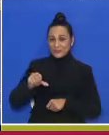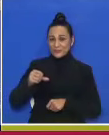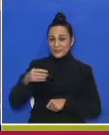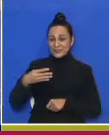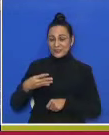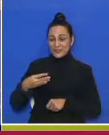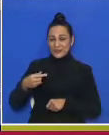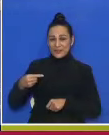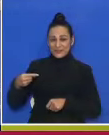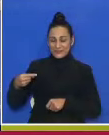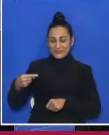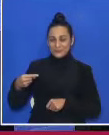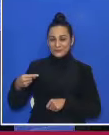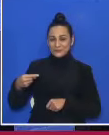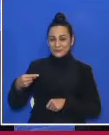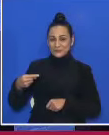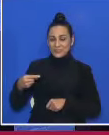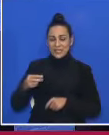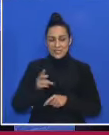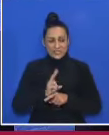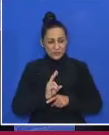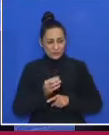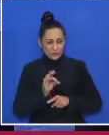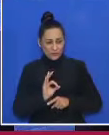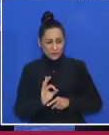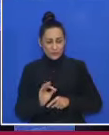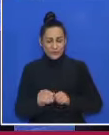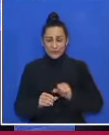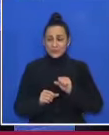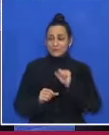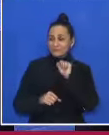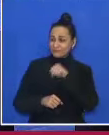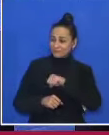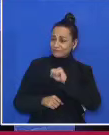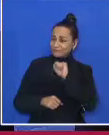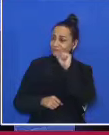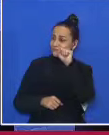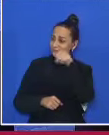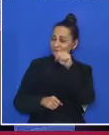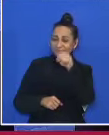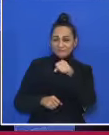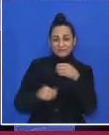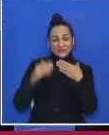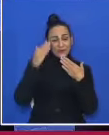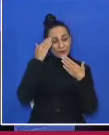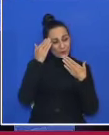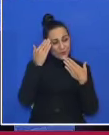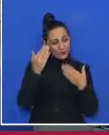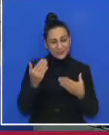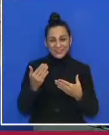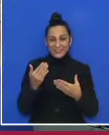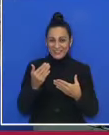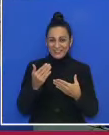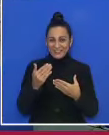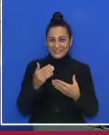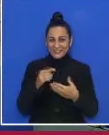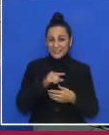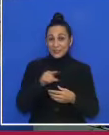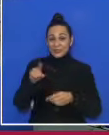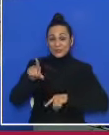09 e 41. As auditoras confirmam? Sim, confirmo. Sim, confirmo.